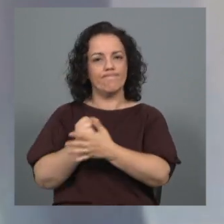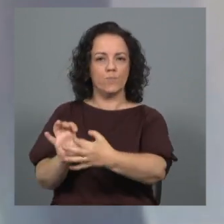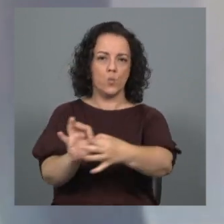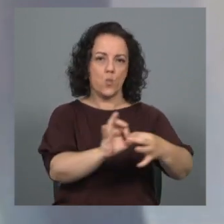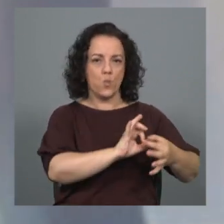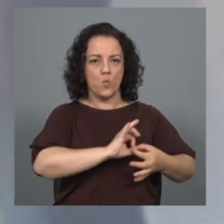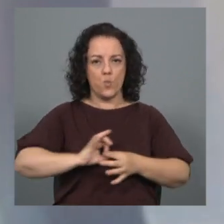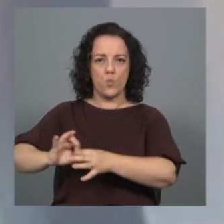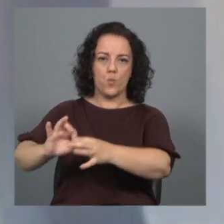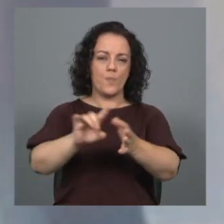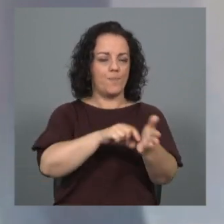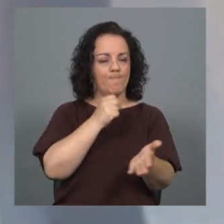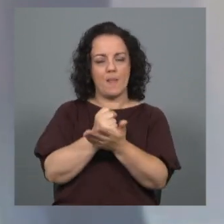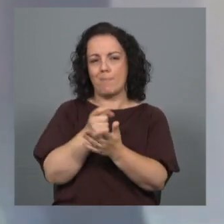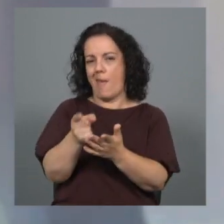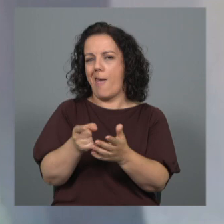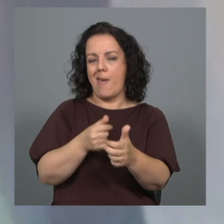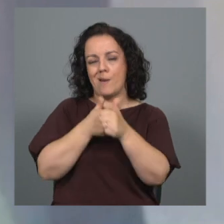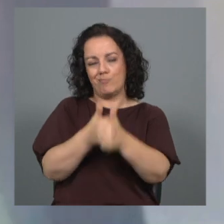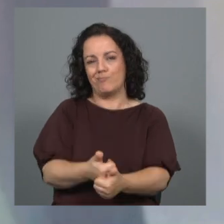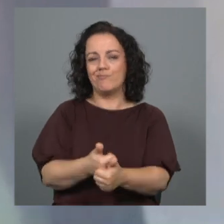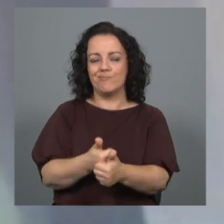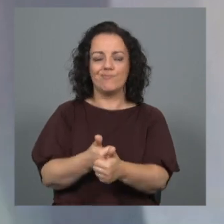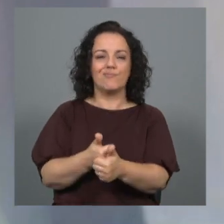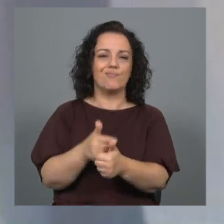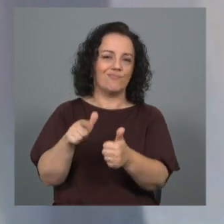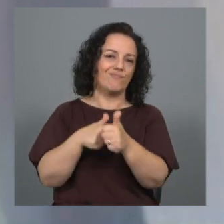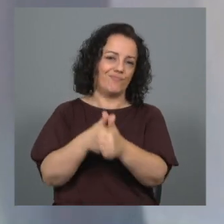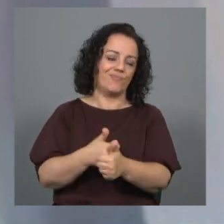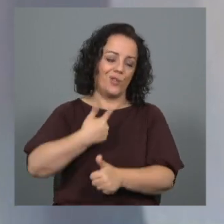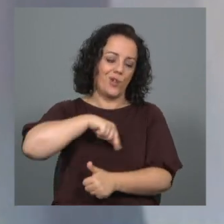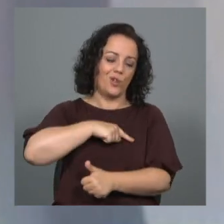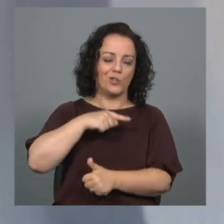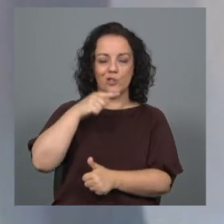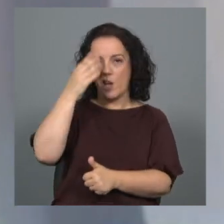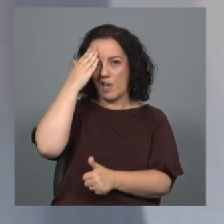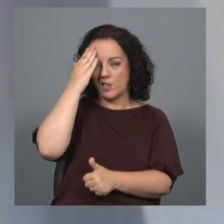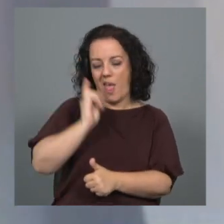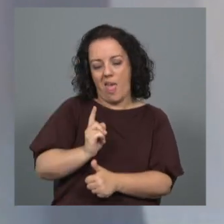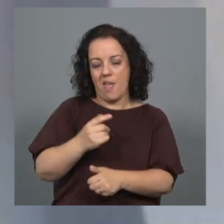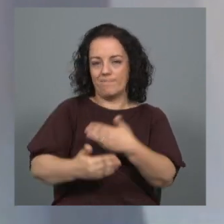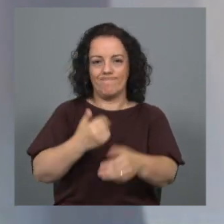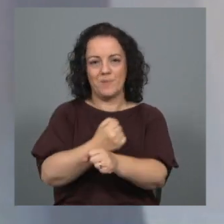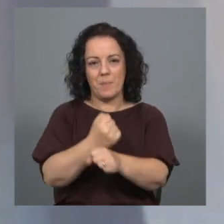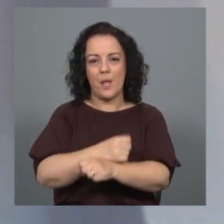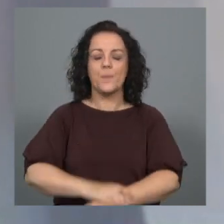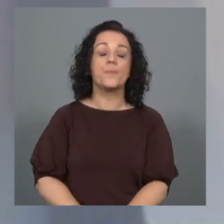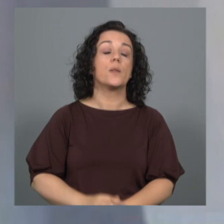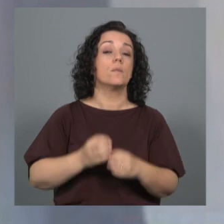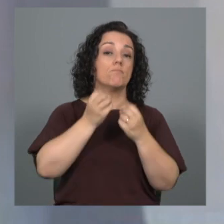encaixa completamente bem dentro do que nós consideramos que deve ser feito este trabalho. Muito